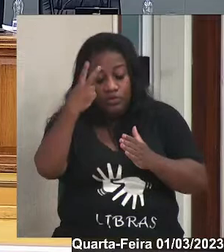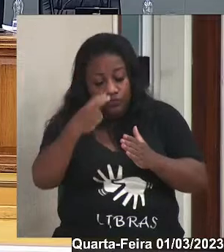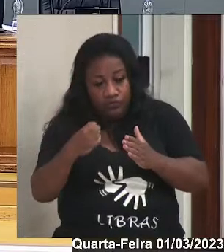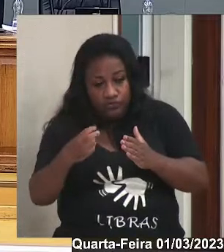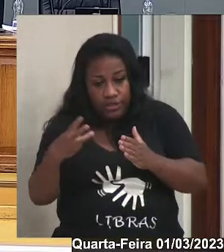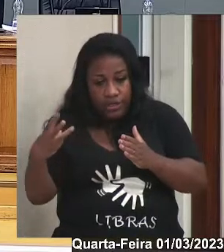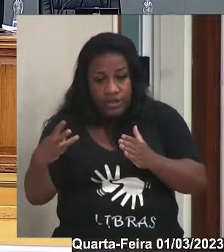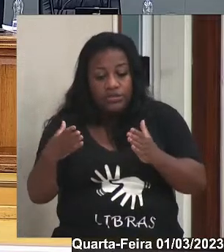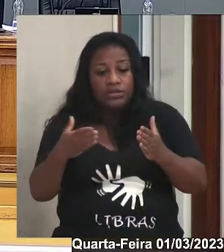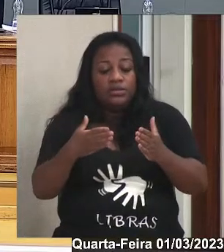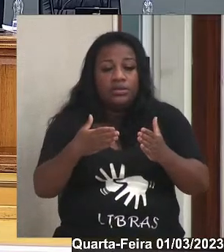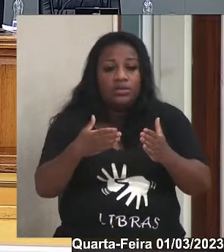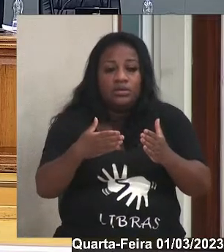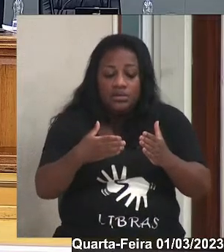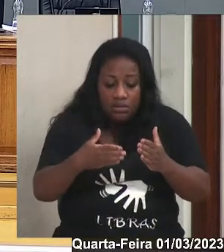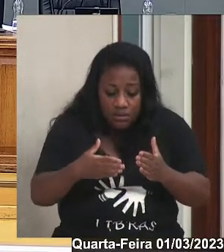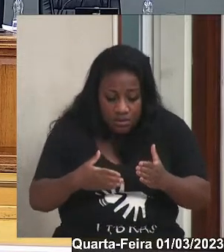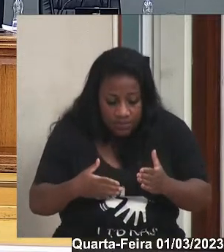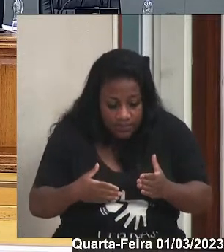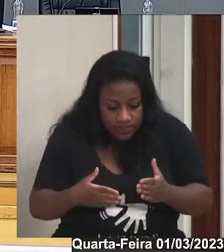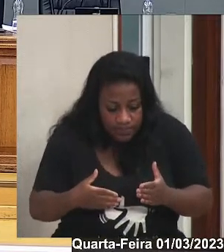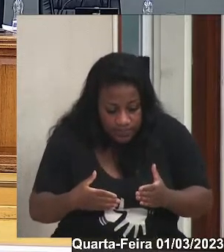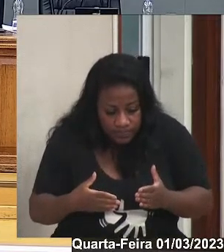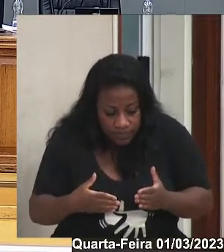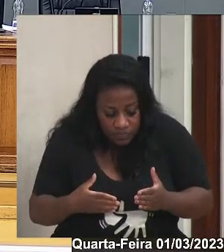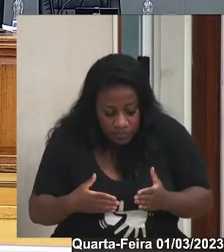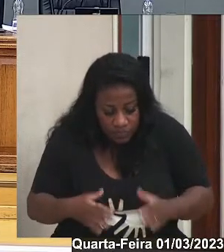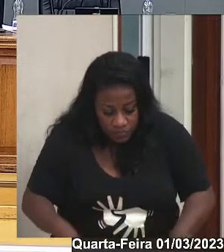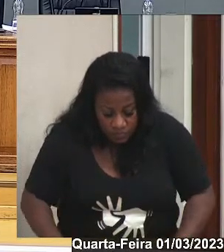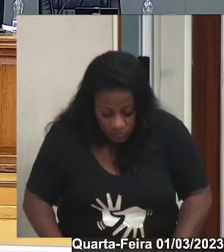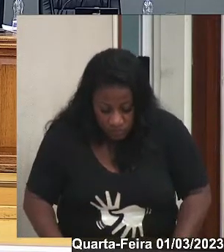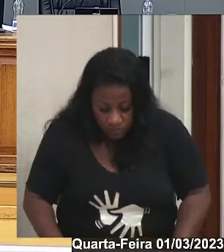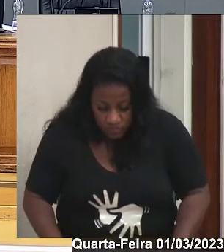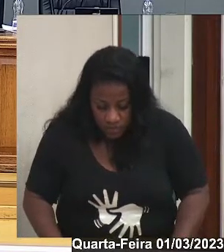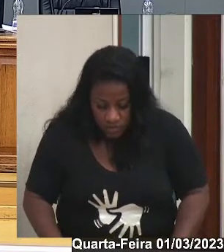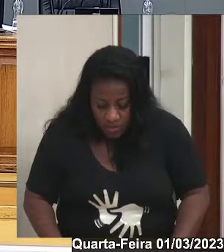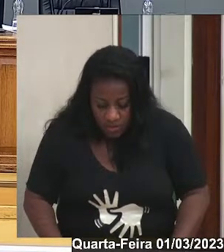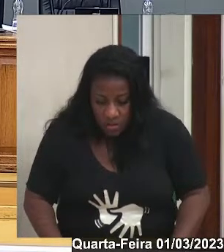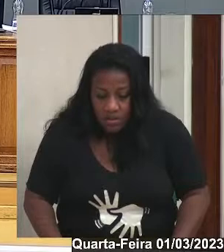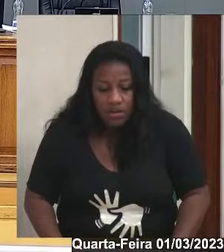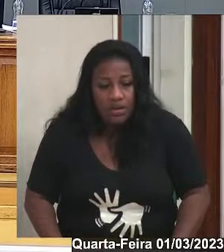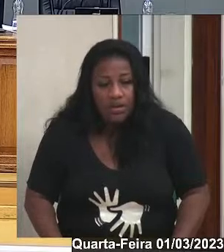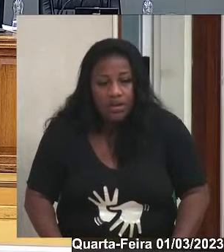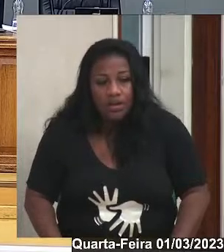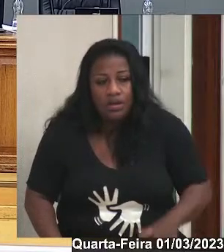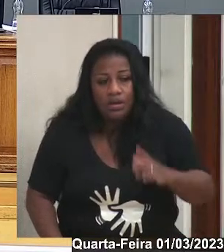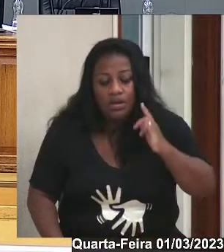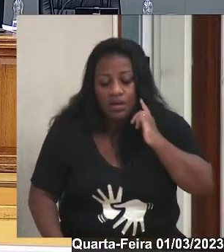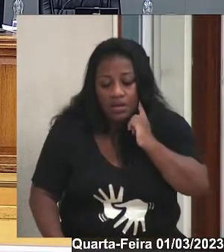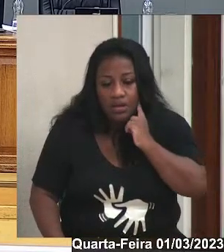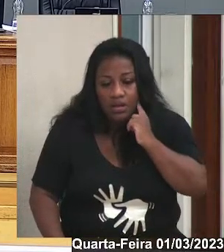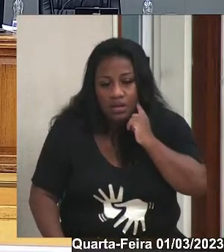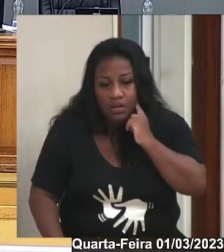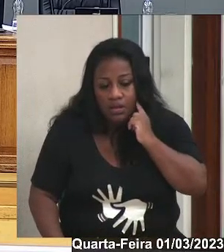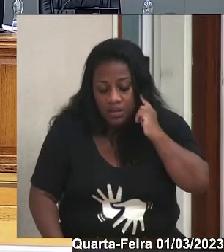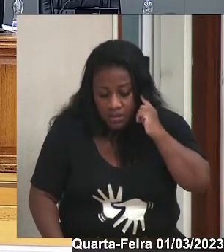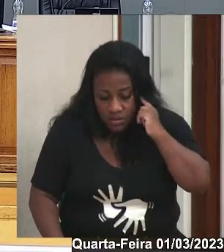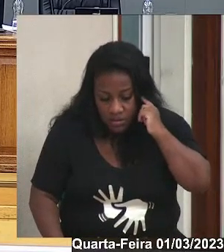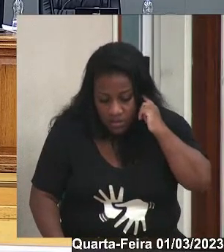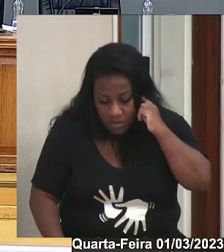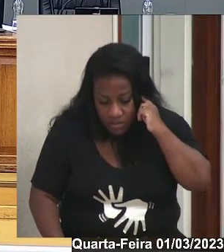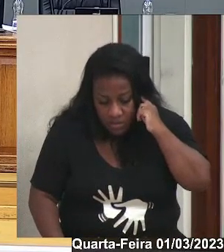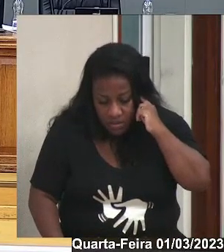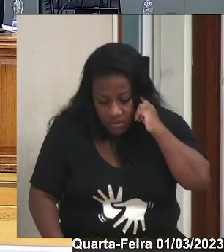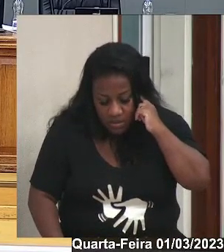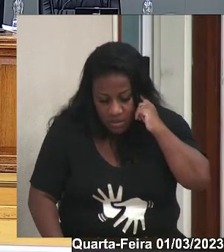29/2023. Indicação ao chefe do Poder Executivo Municipal que seja efetuado estudo para regularização fundiária no conjunto habitacional São Marco Baviera. Endereço Estrada